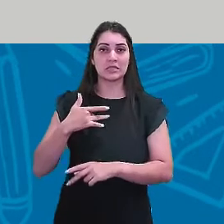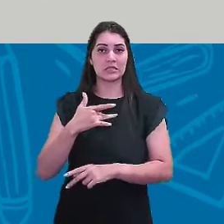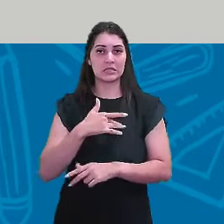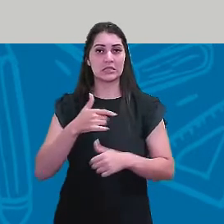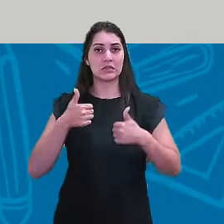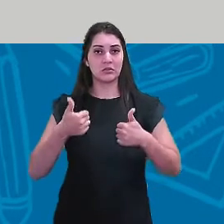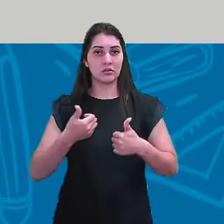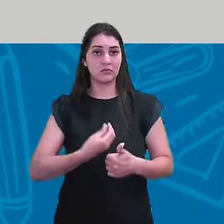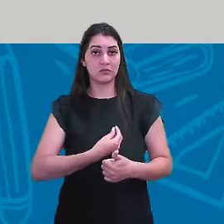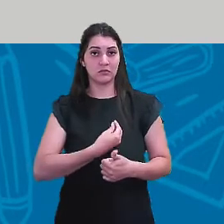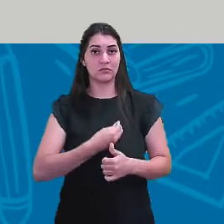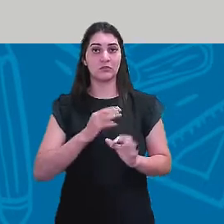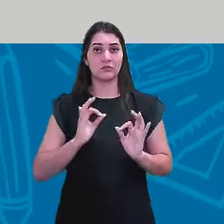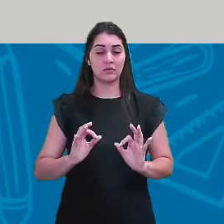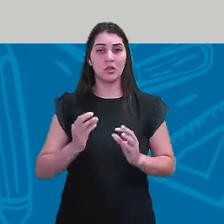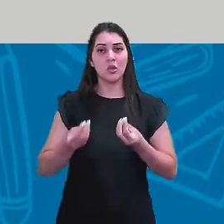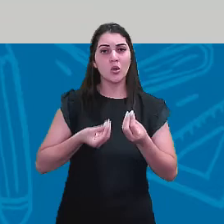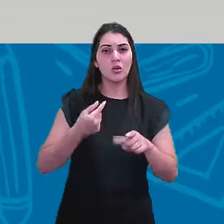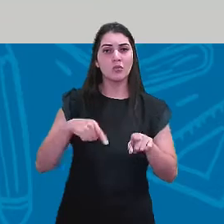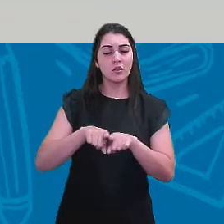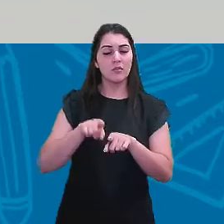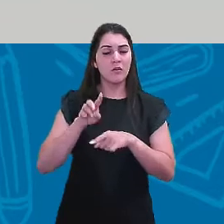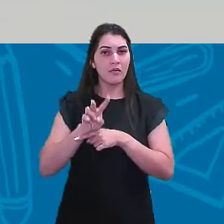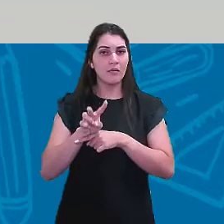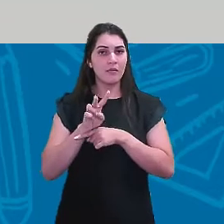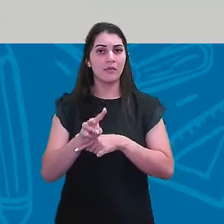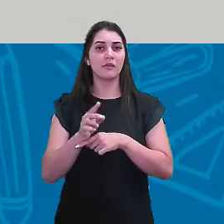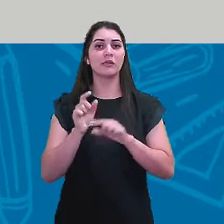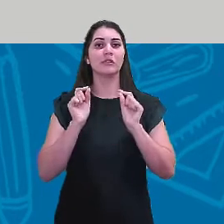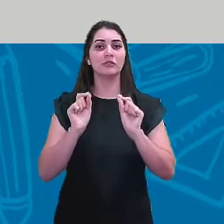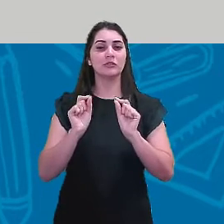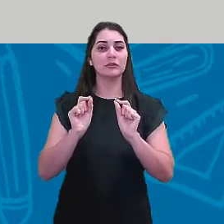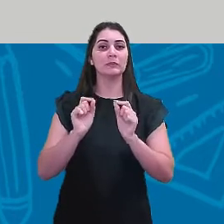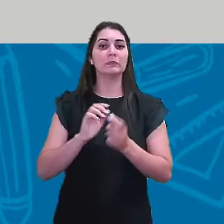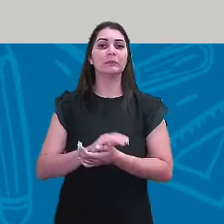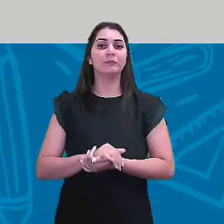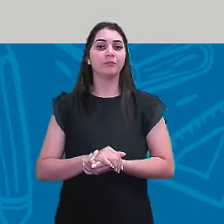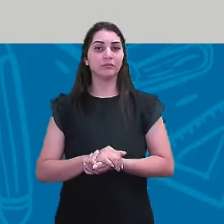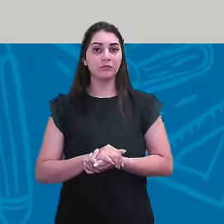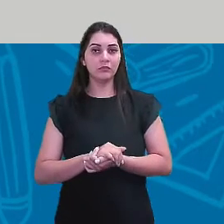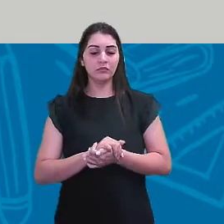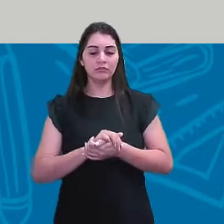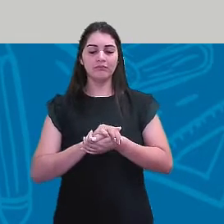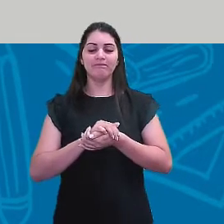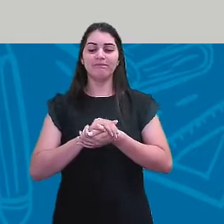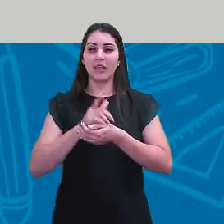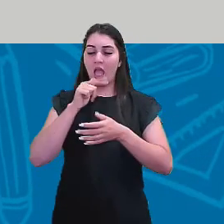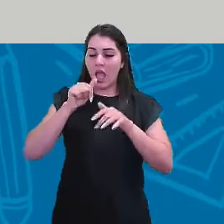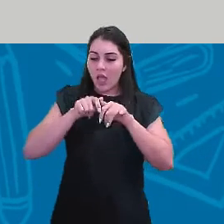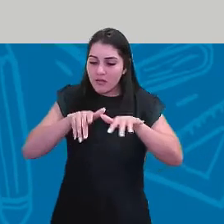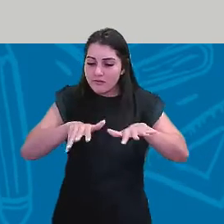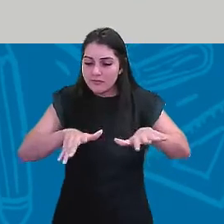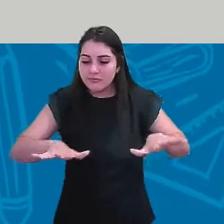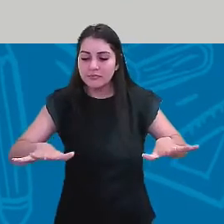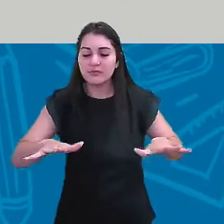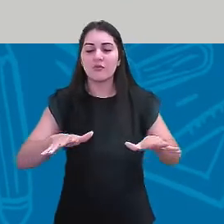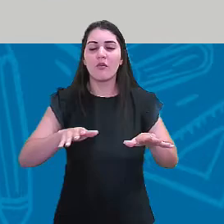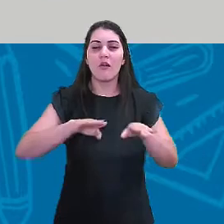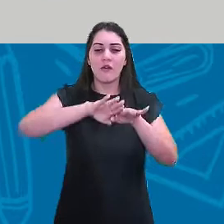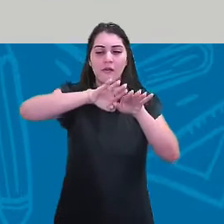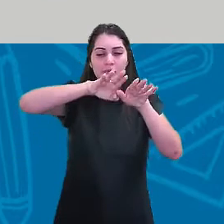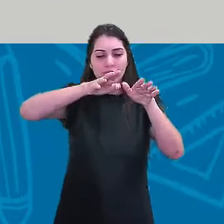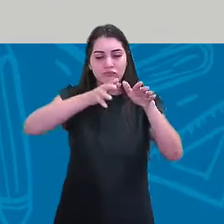se viver. Como também protege até de enchentes, de deslizamento de terra. Existem